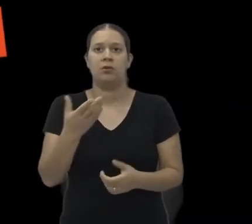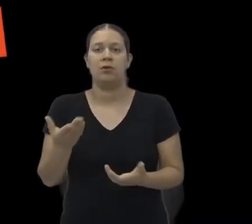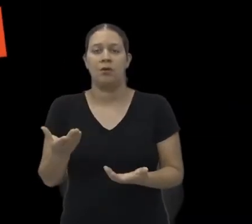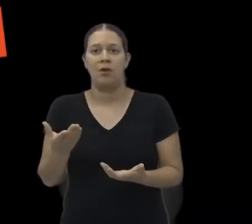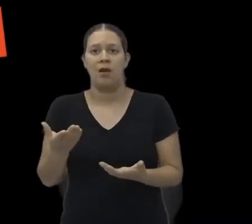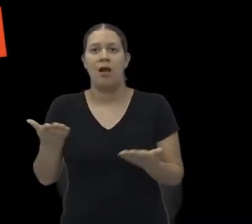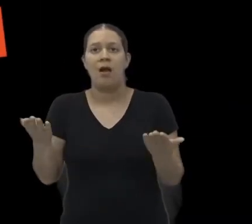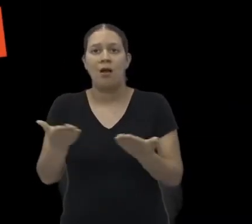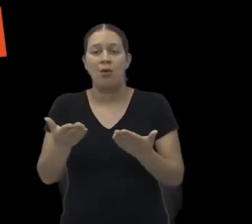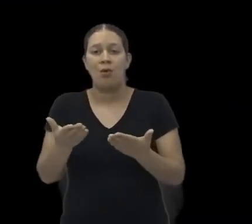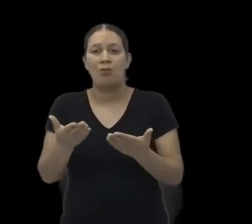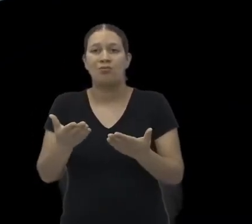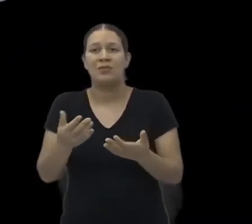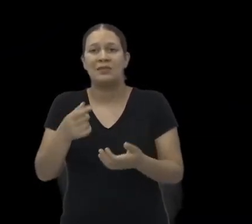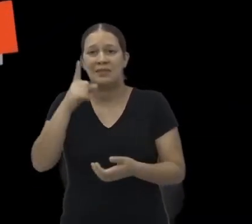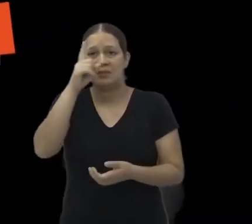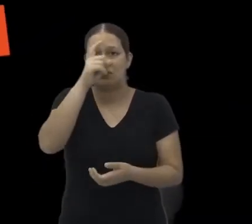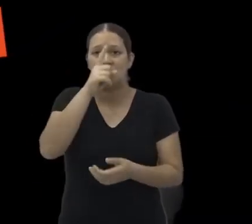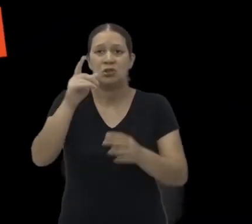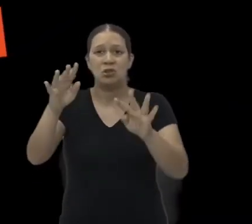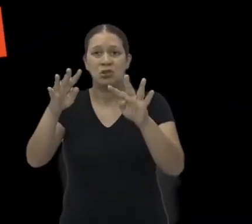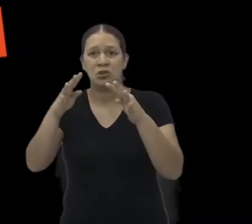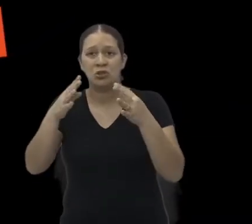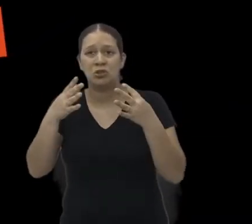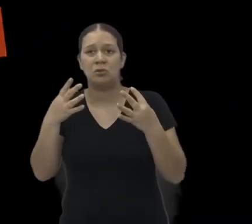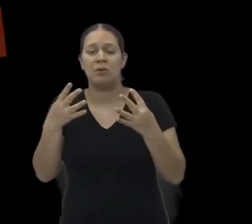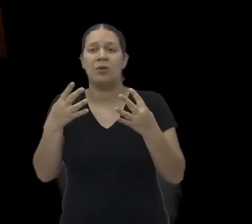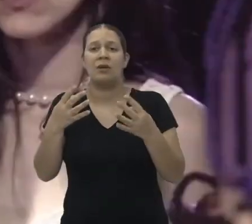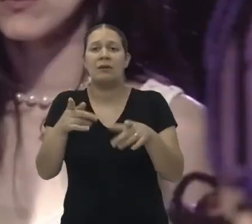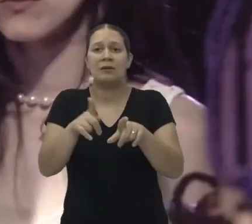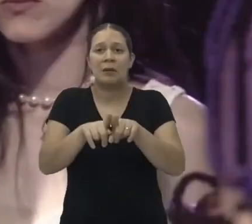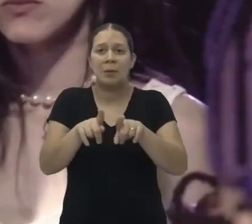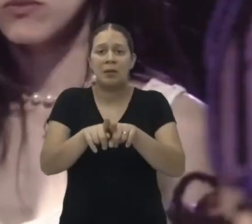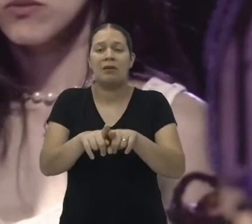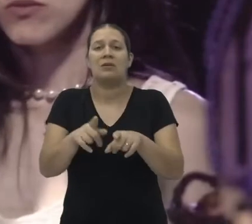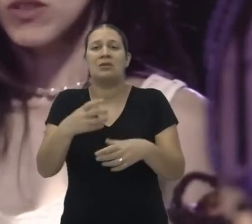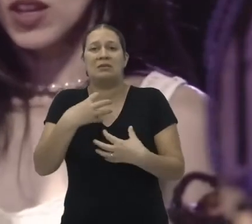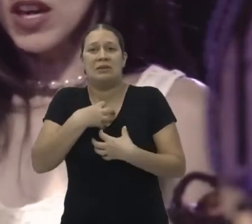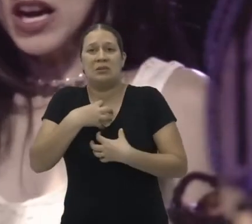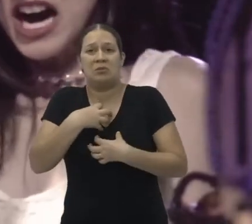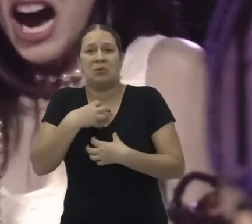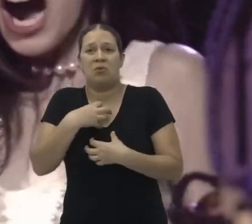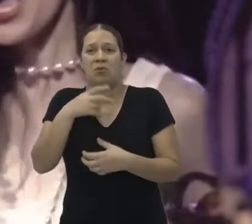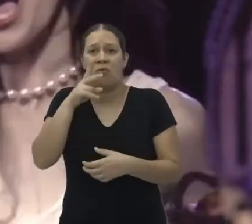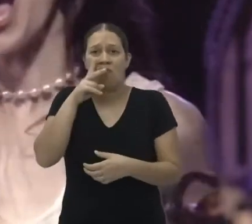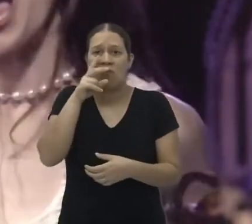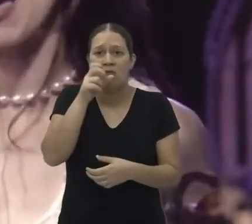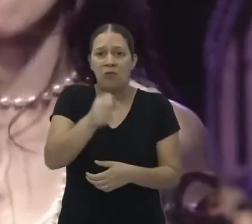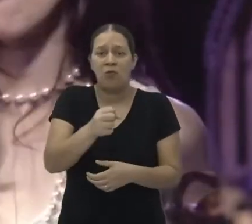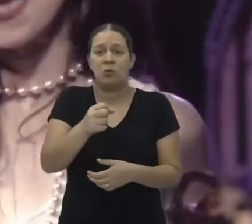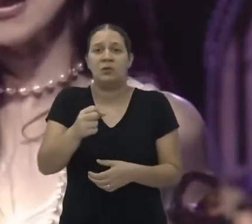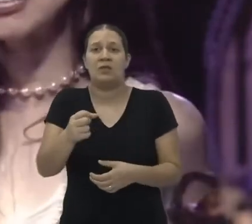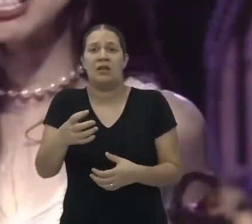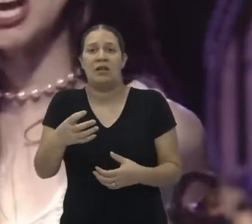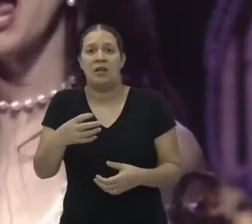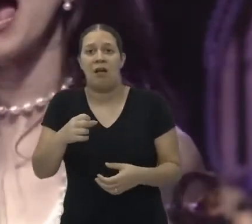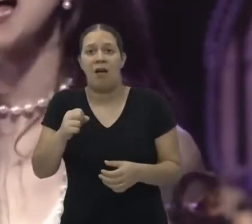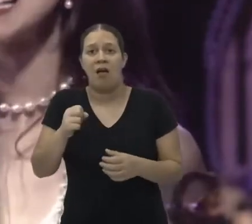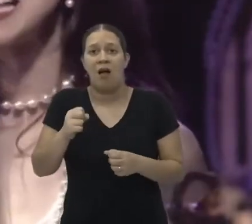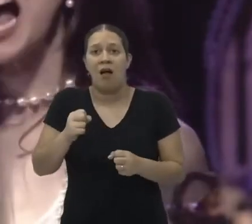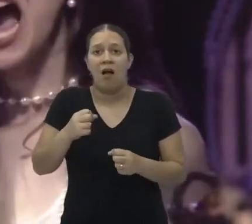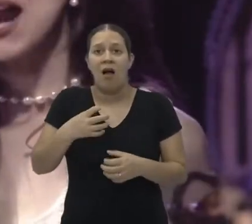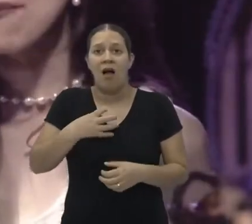casos inventados costumam ser impactantes, chamam atenção e provocam sentimentos fortes, como a